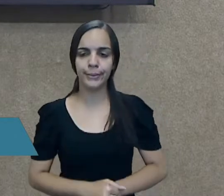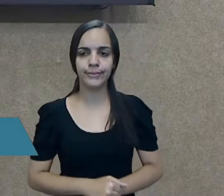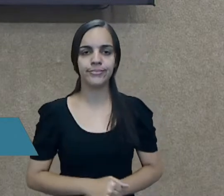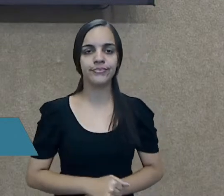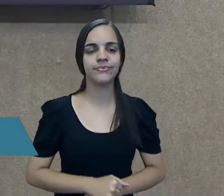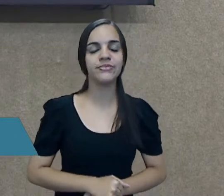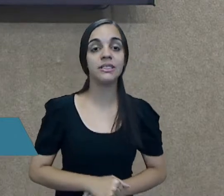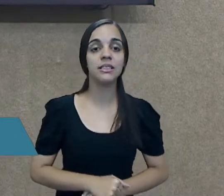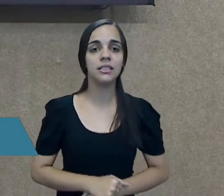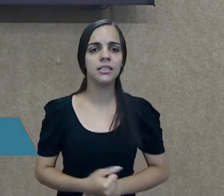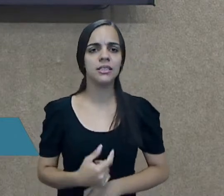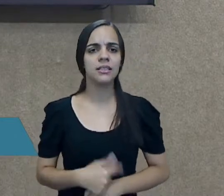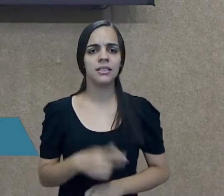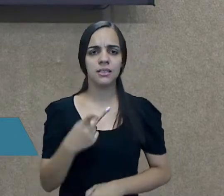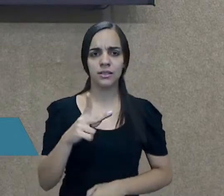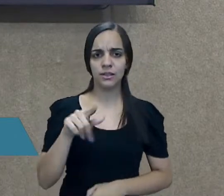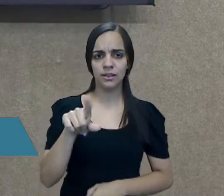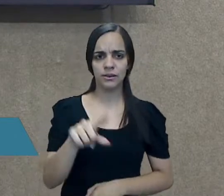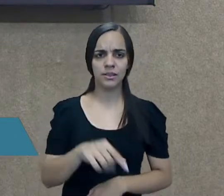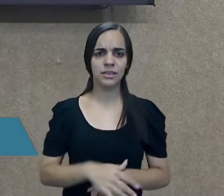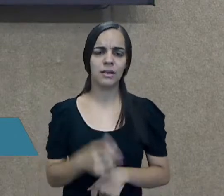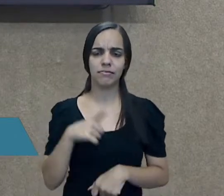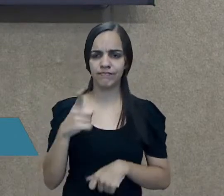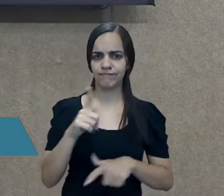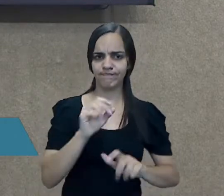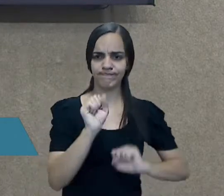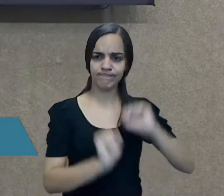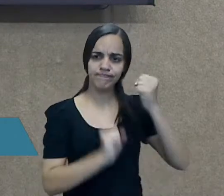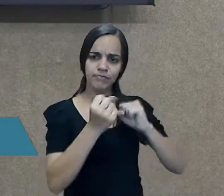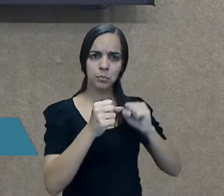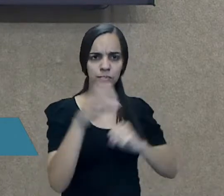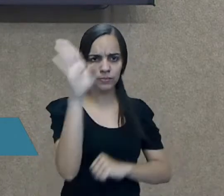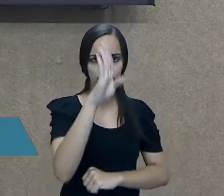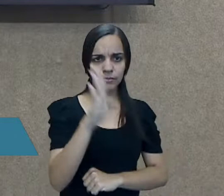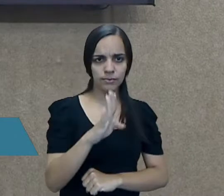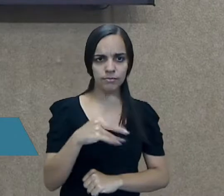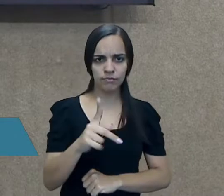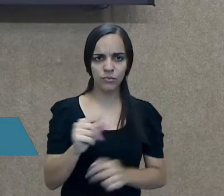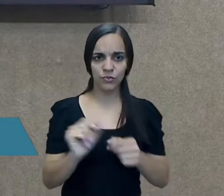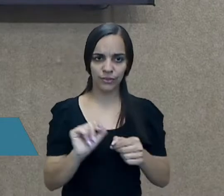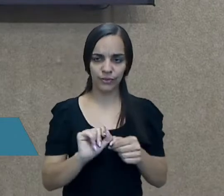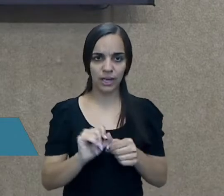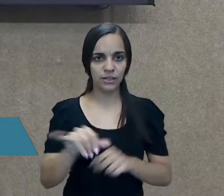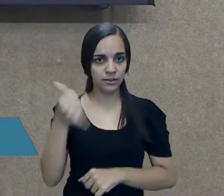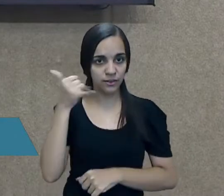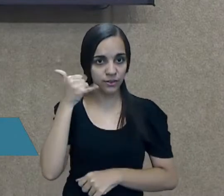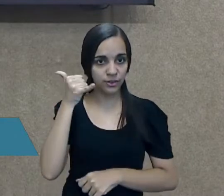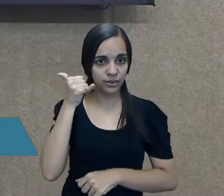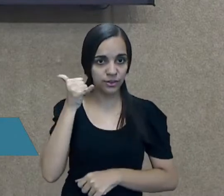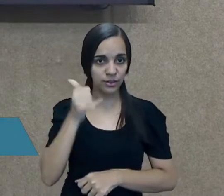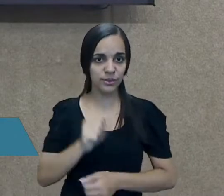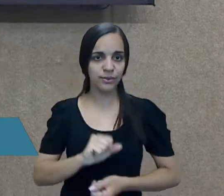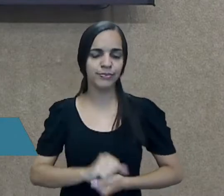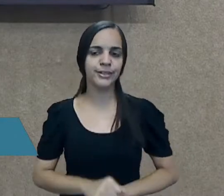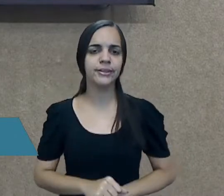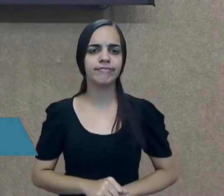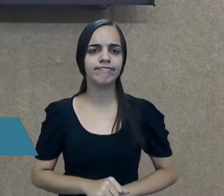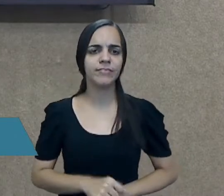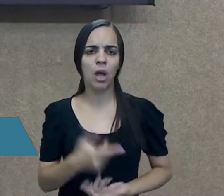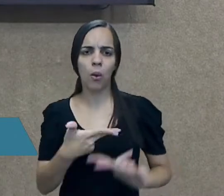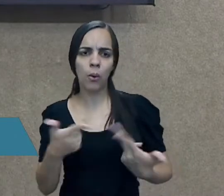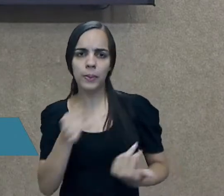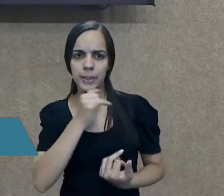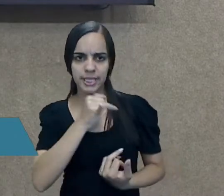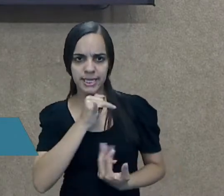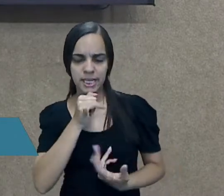consumo. Então, se nós temos uma empresa brasileira que fabrica o nosso sonho de consumo, nós não